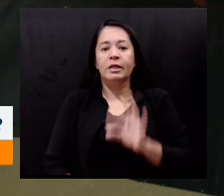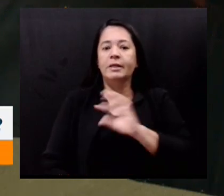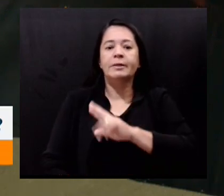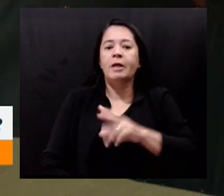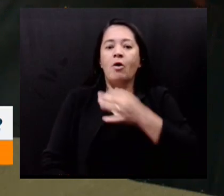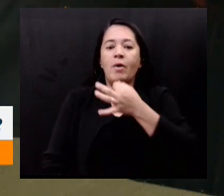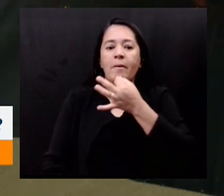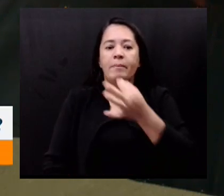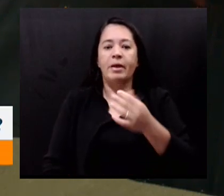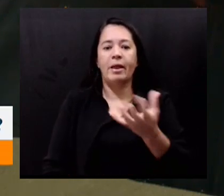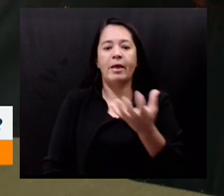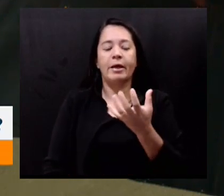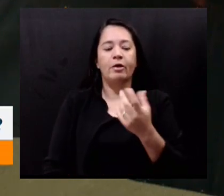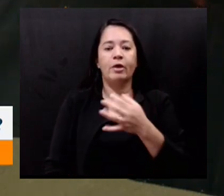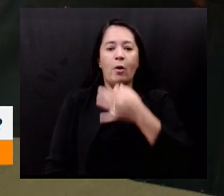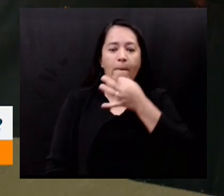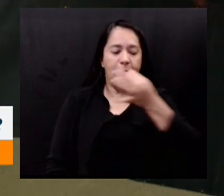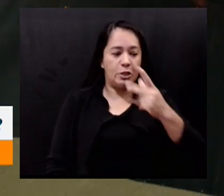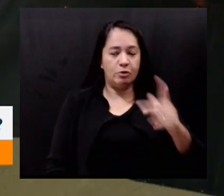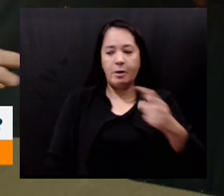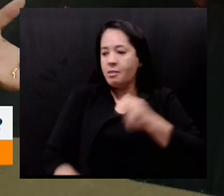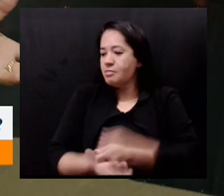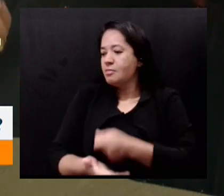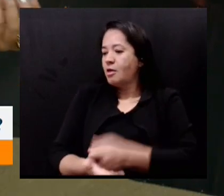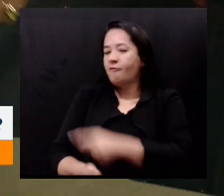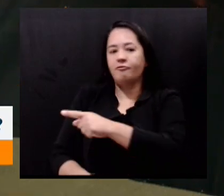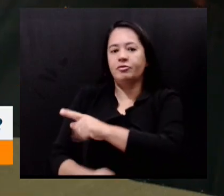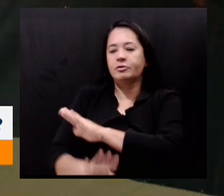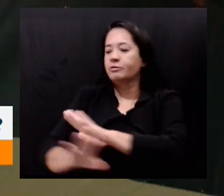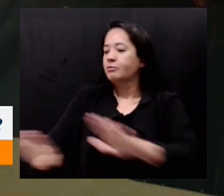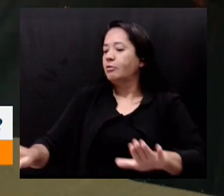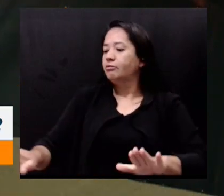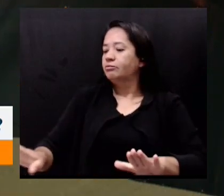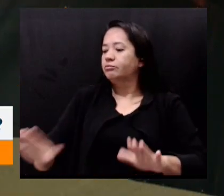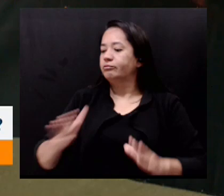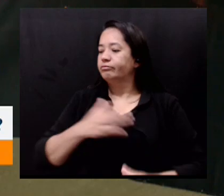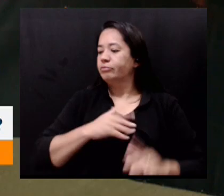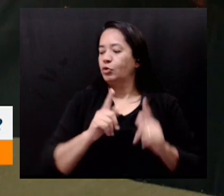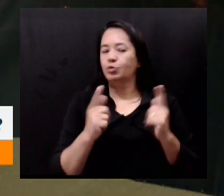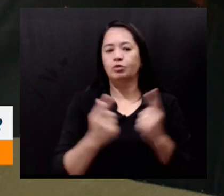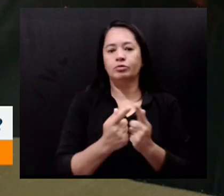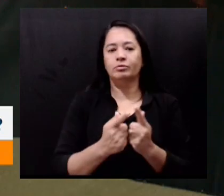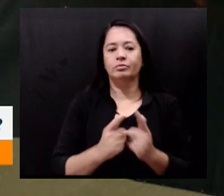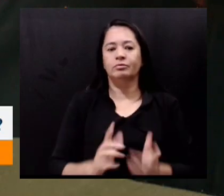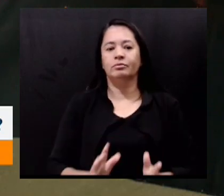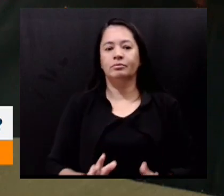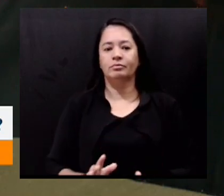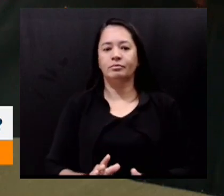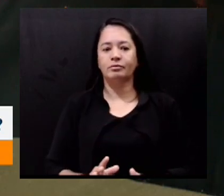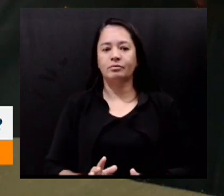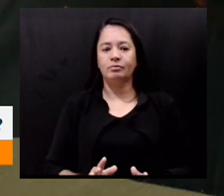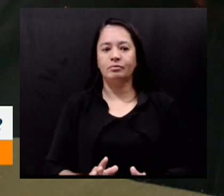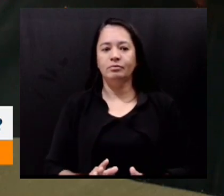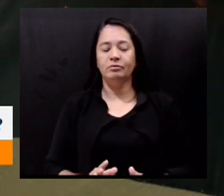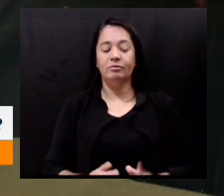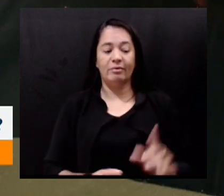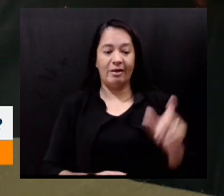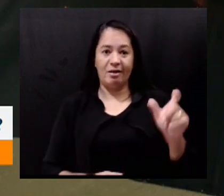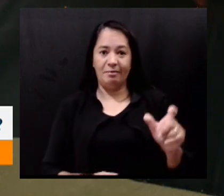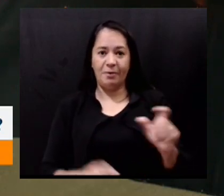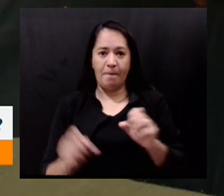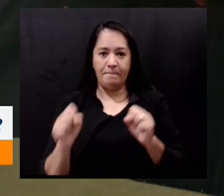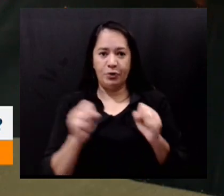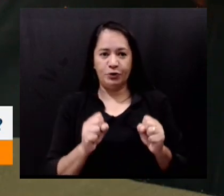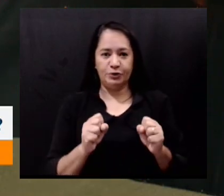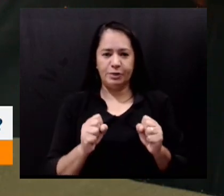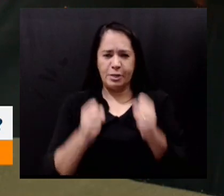assim, você não faz parte desse grupo, enfim, né, então a outra pessoa ela não tem o poder de se justificar